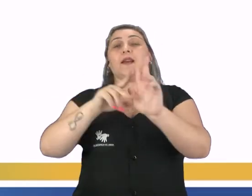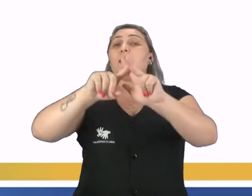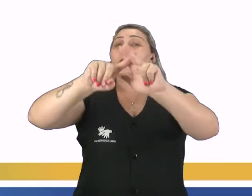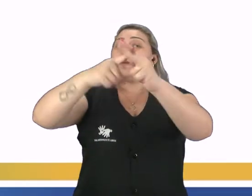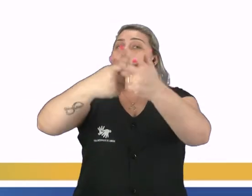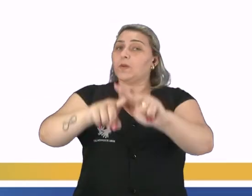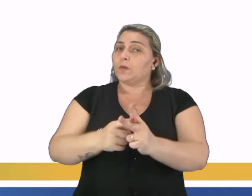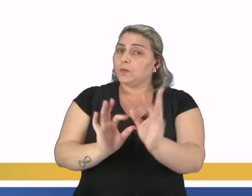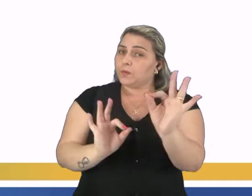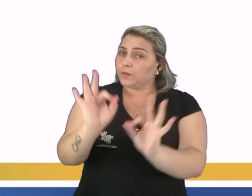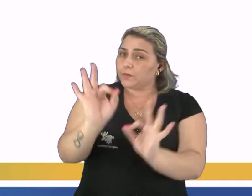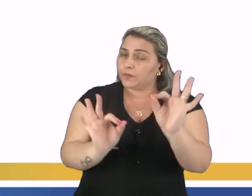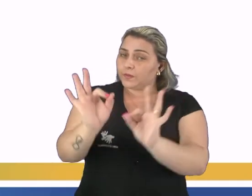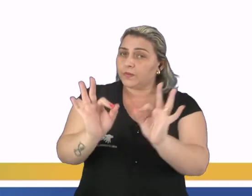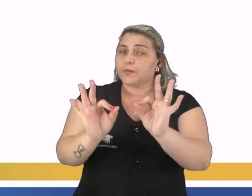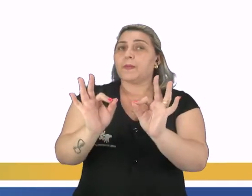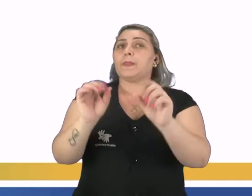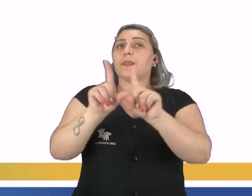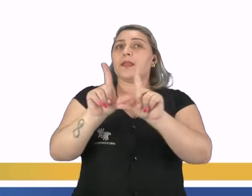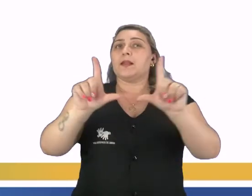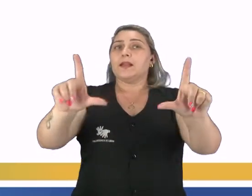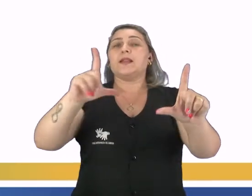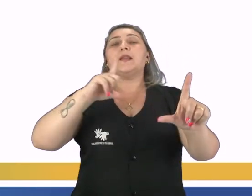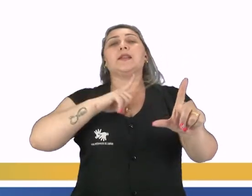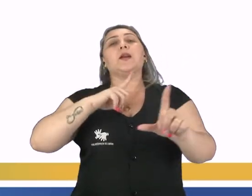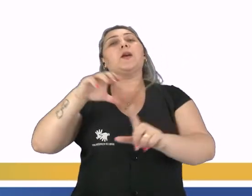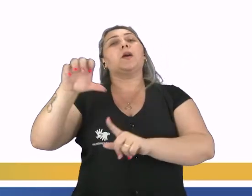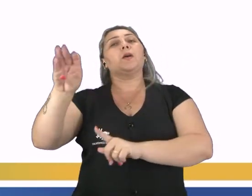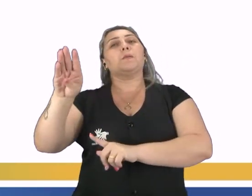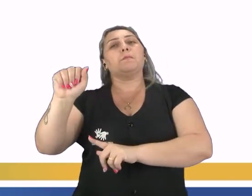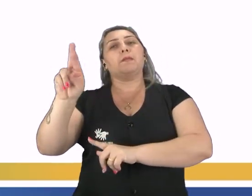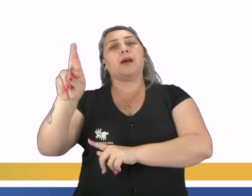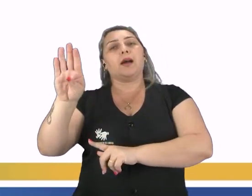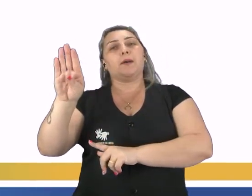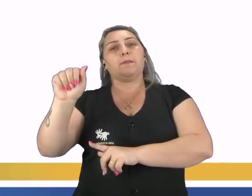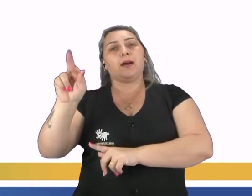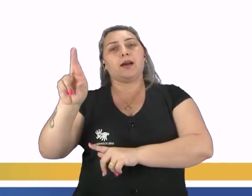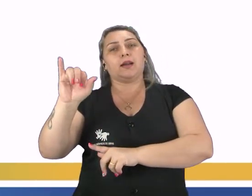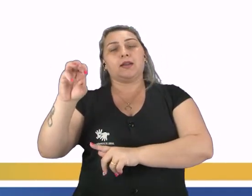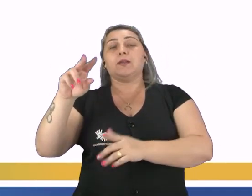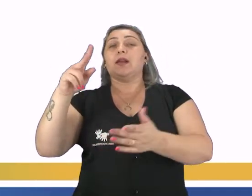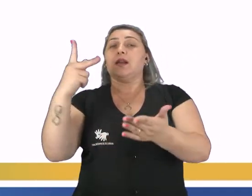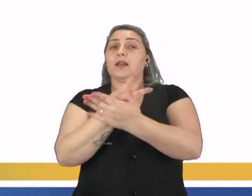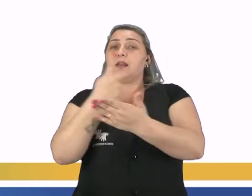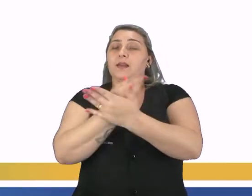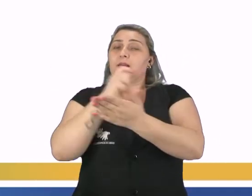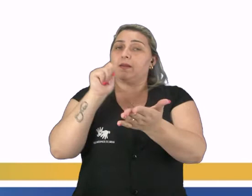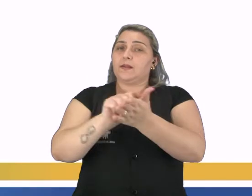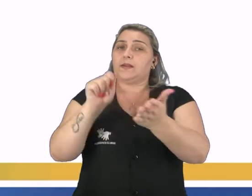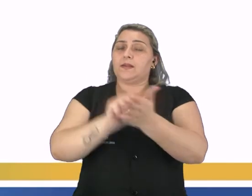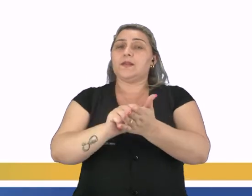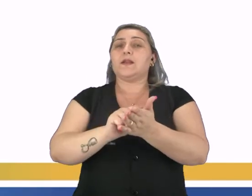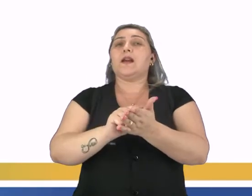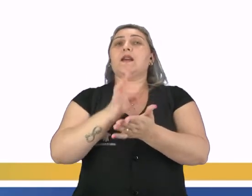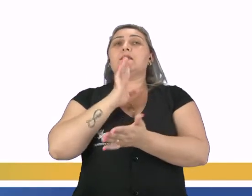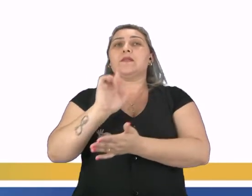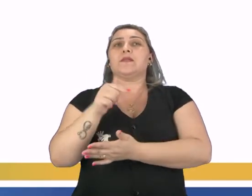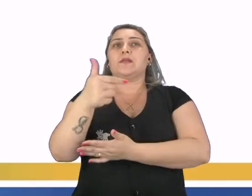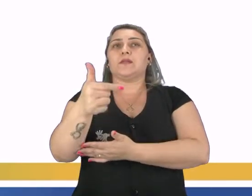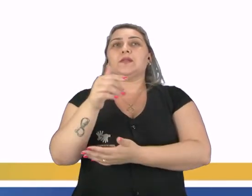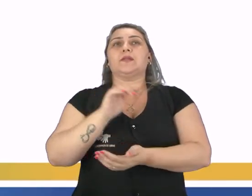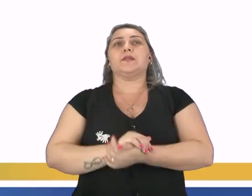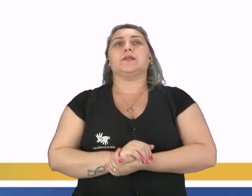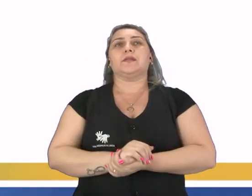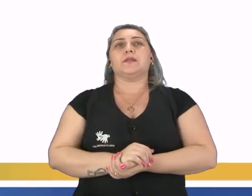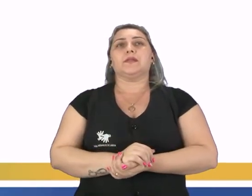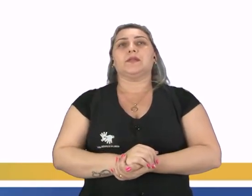será consertado. Então, nessa placa ocorreu um barbarismo. Vamos conhecer outros barbarismos para